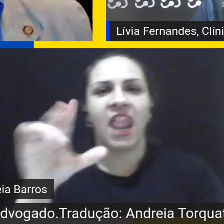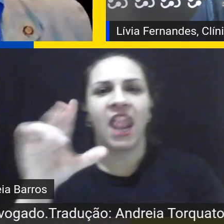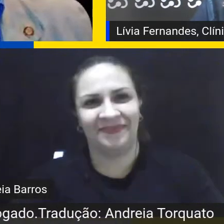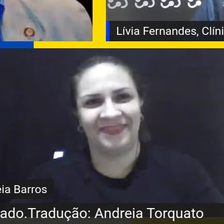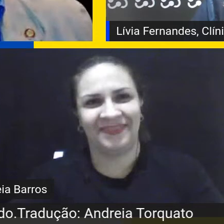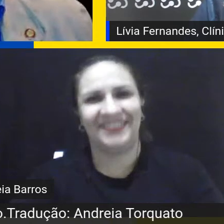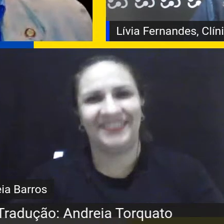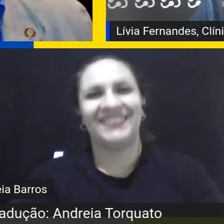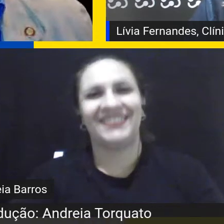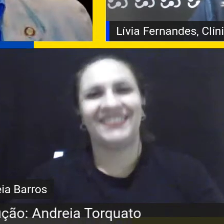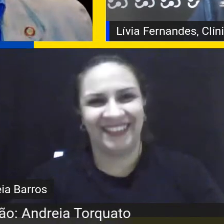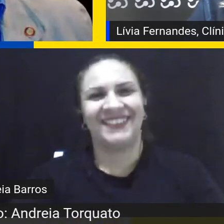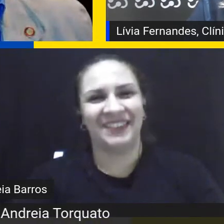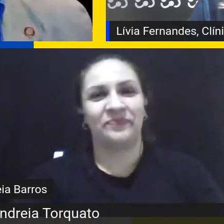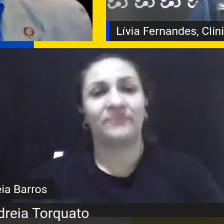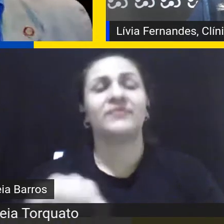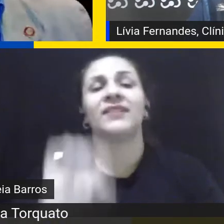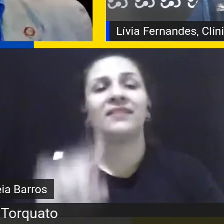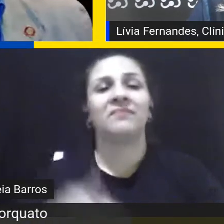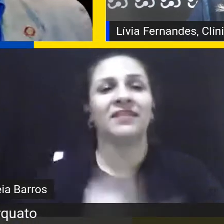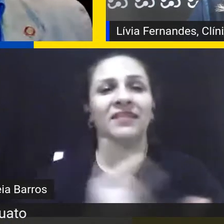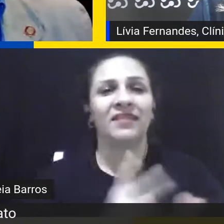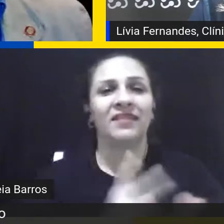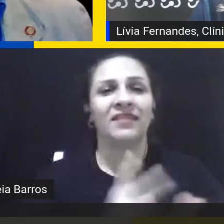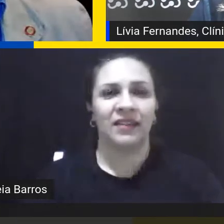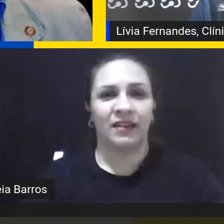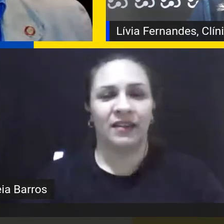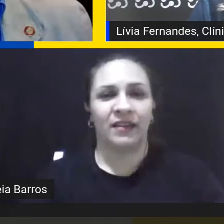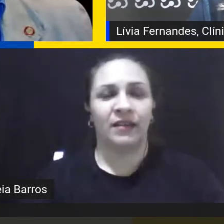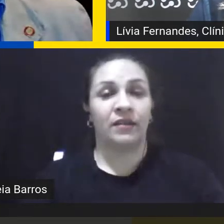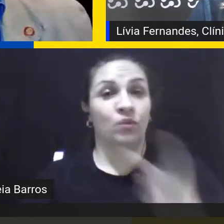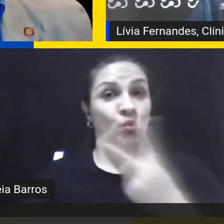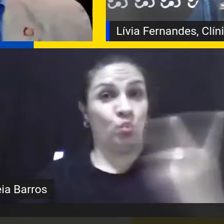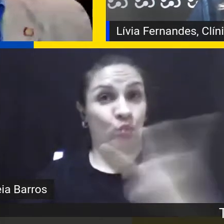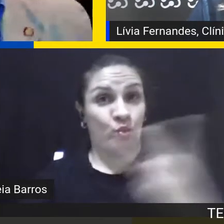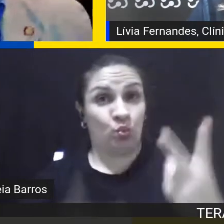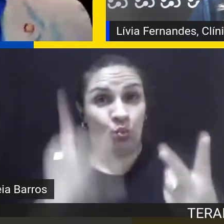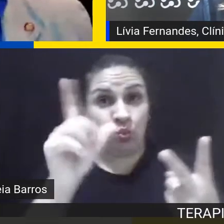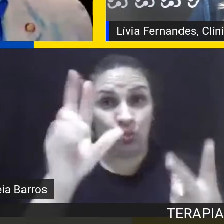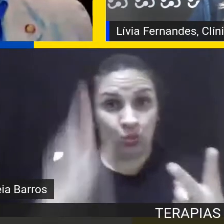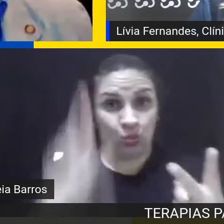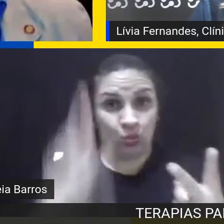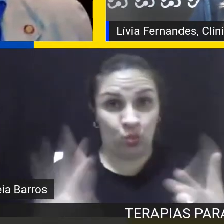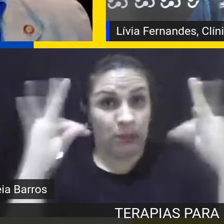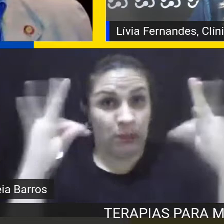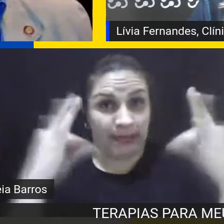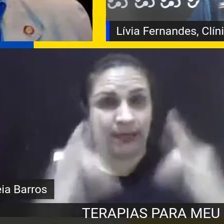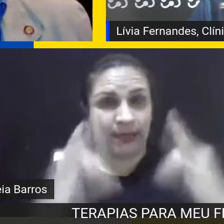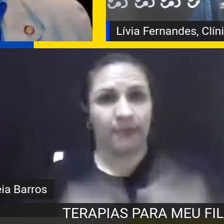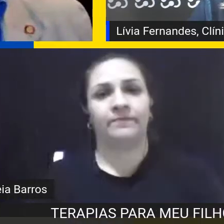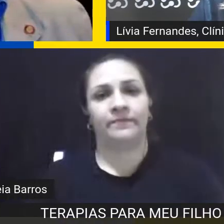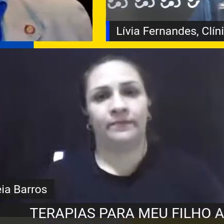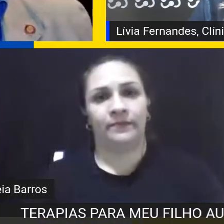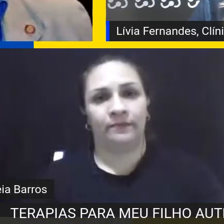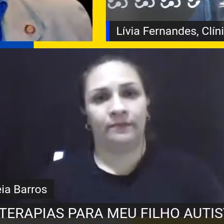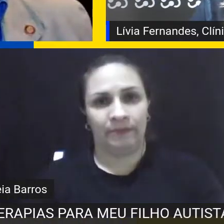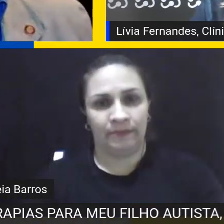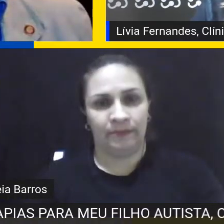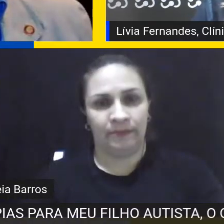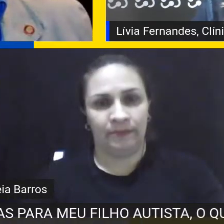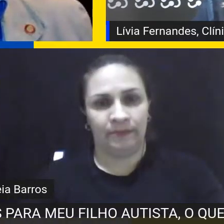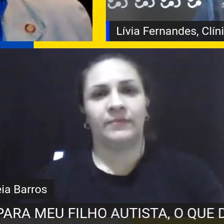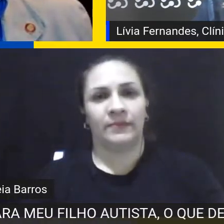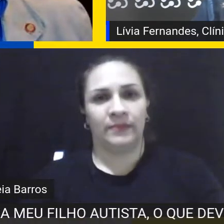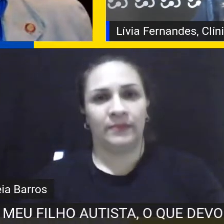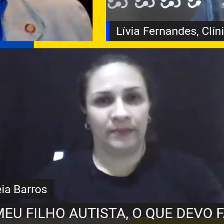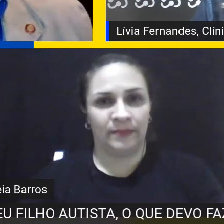quê mesmo? Desculpa. Das duas unidades, eu sou diretora técnica. Diretora técnica. Isso, da